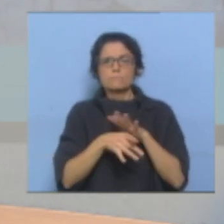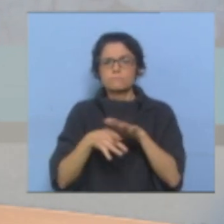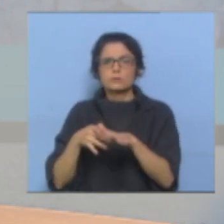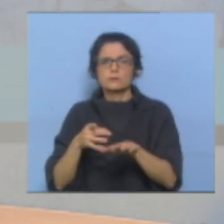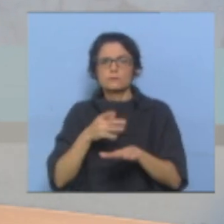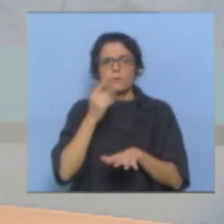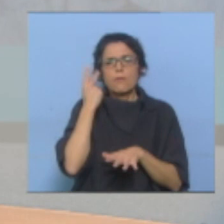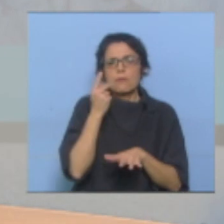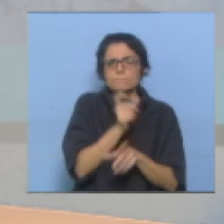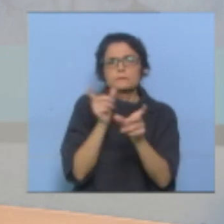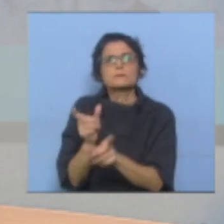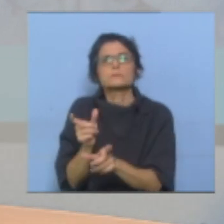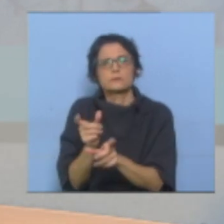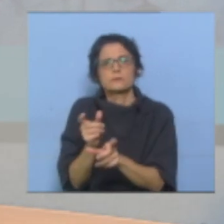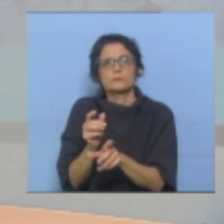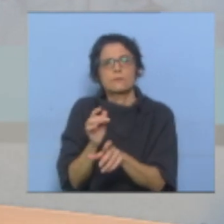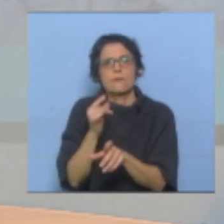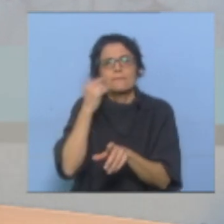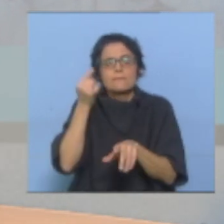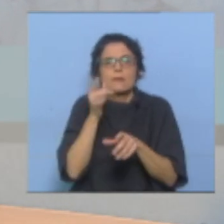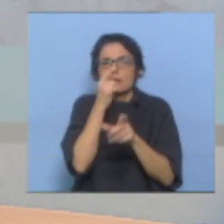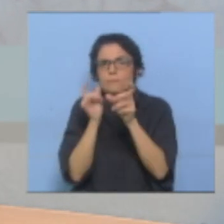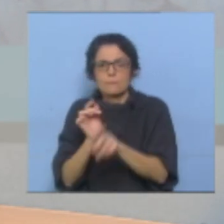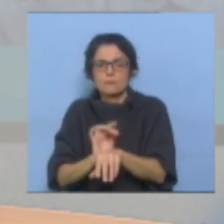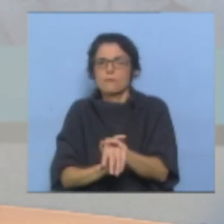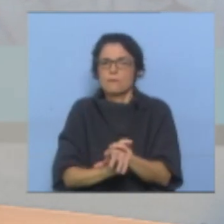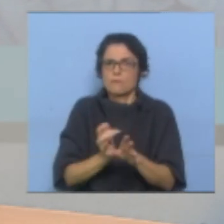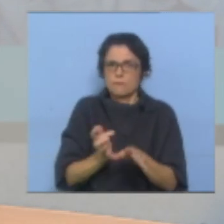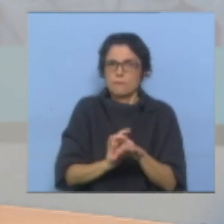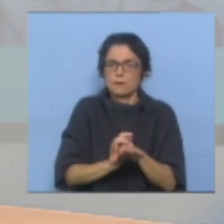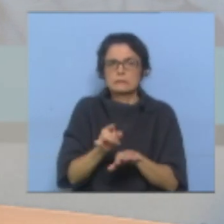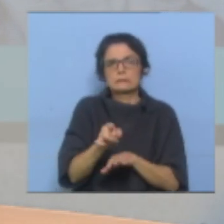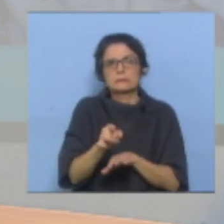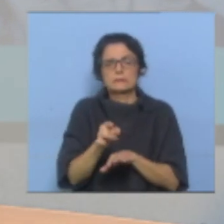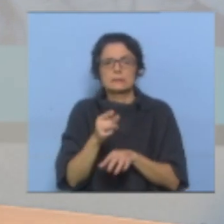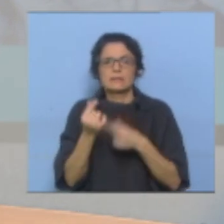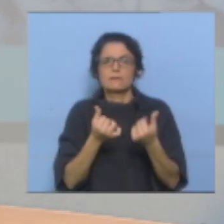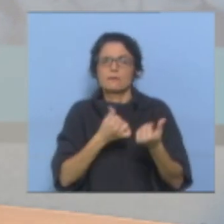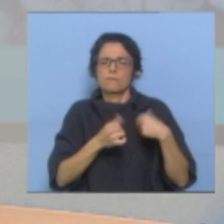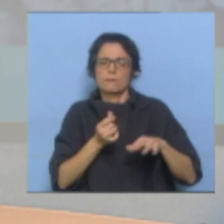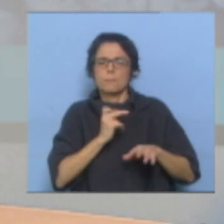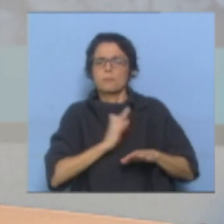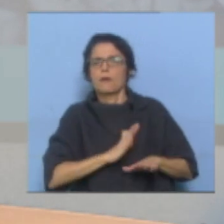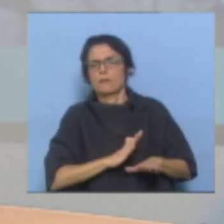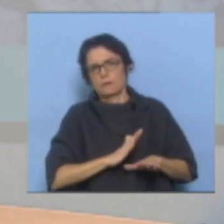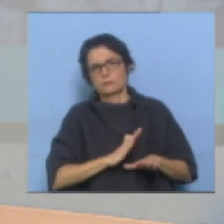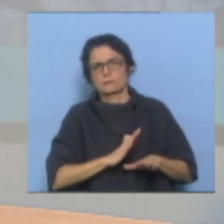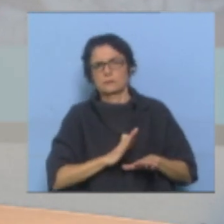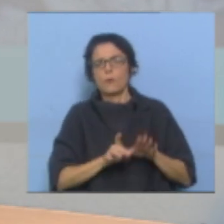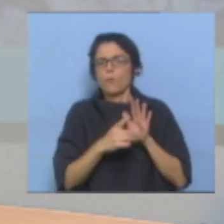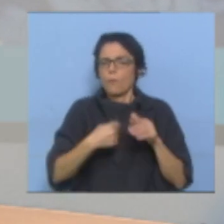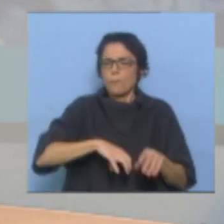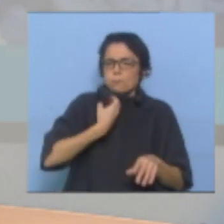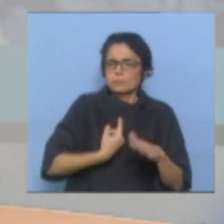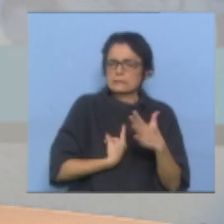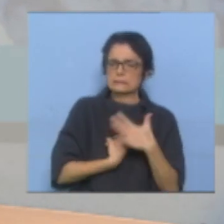fracas, deixando nelas sinal de alívio e consolação ou feridas de esquecimento e discriminações. Tantas vezes não há